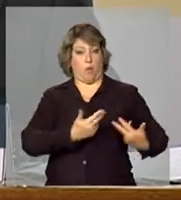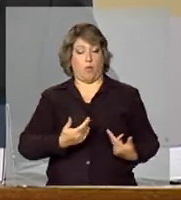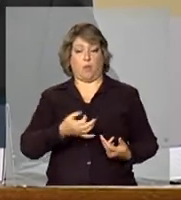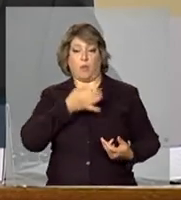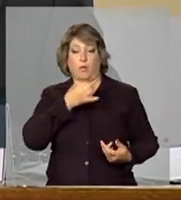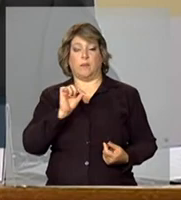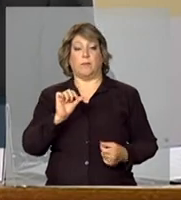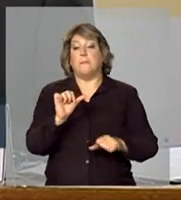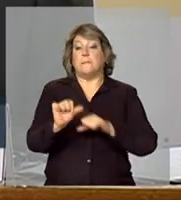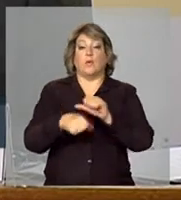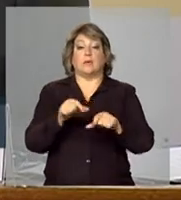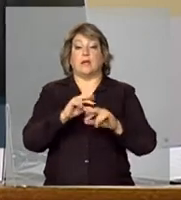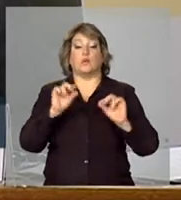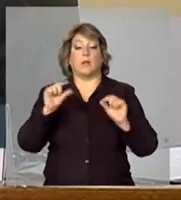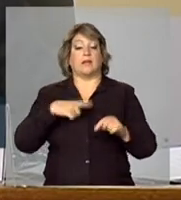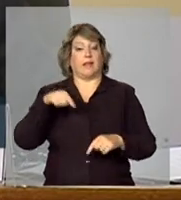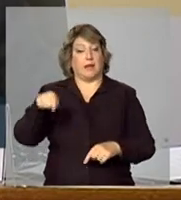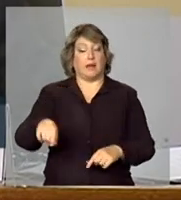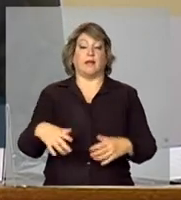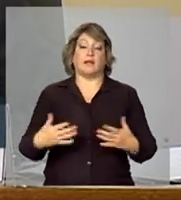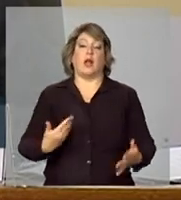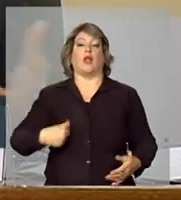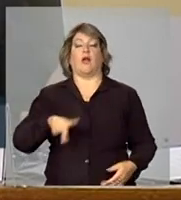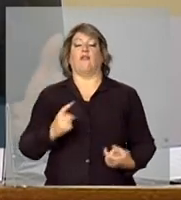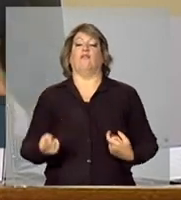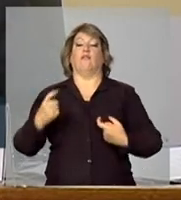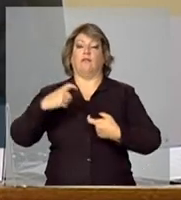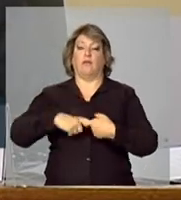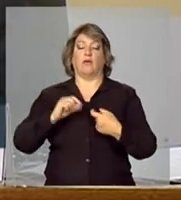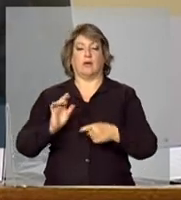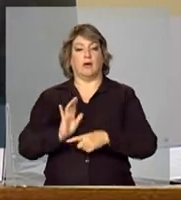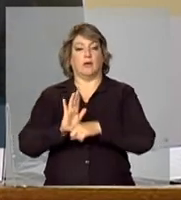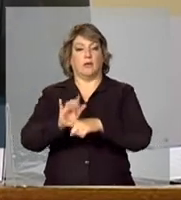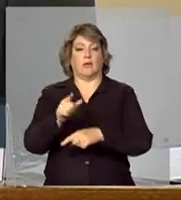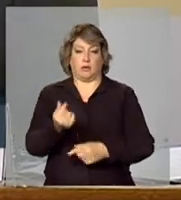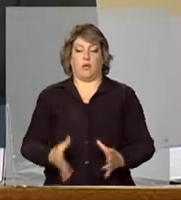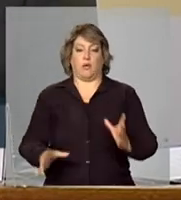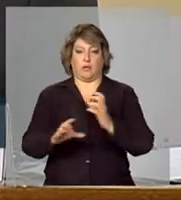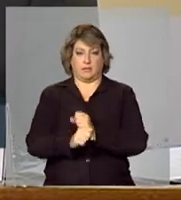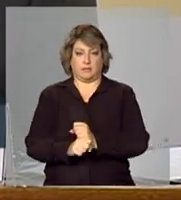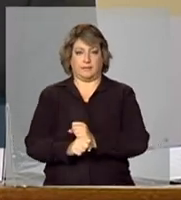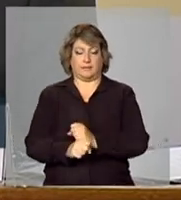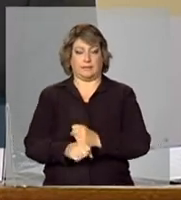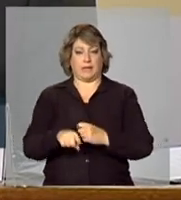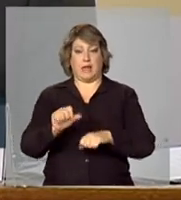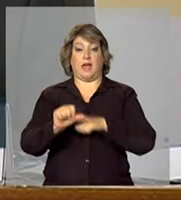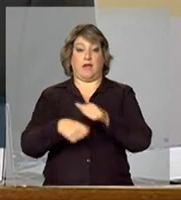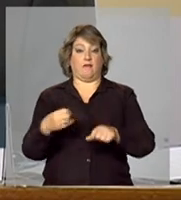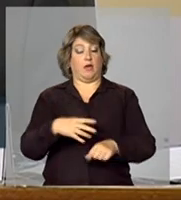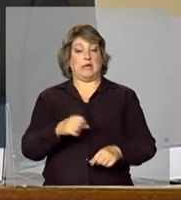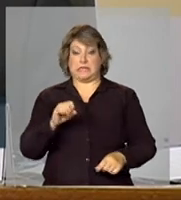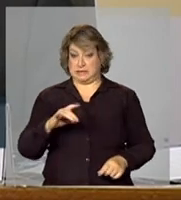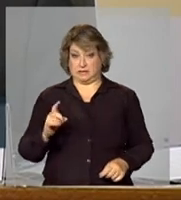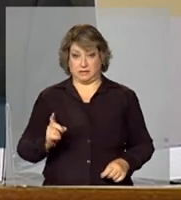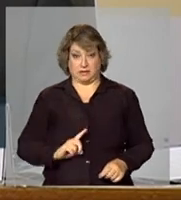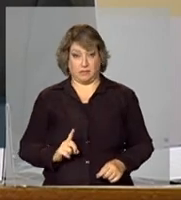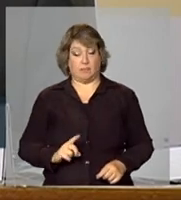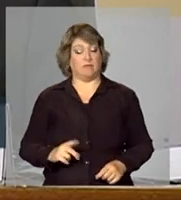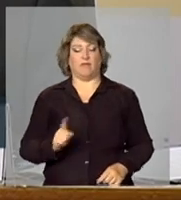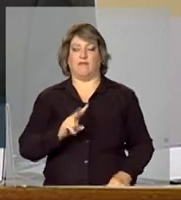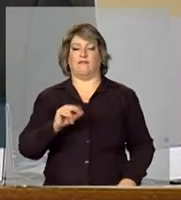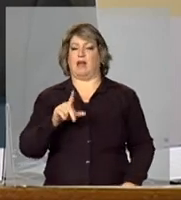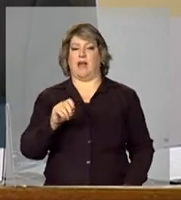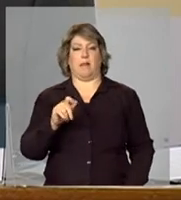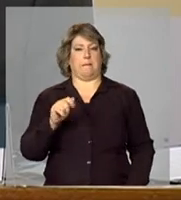mudanças naquilo que lá está então nós Voltaremos apoiar esse orçamento essa essa reforma caso contrário não